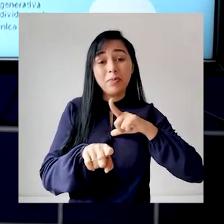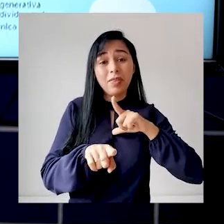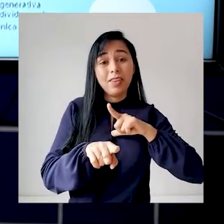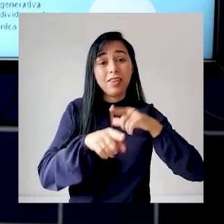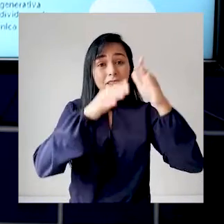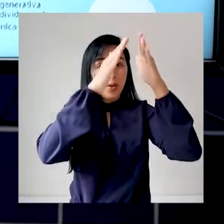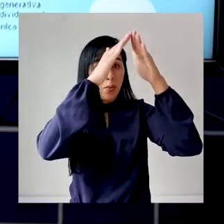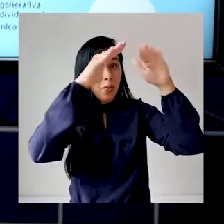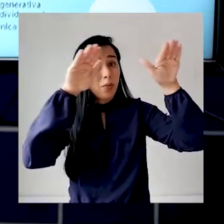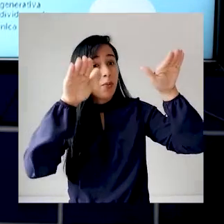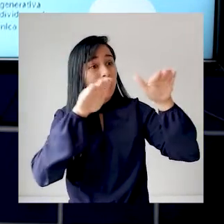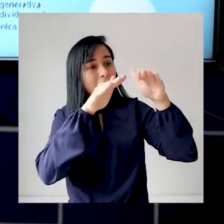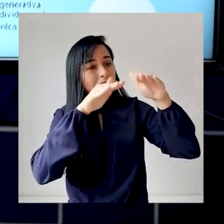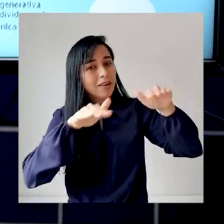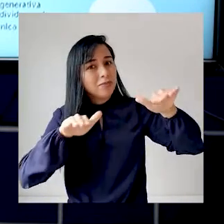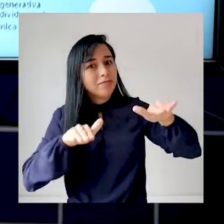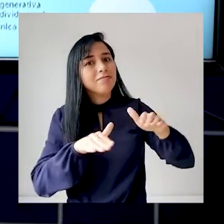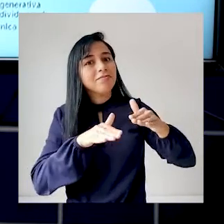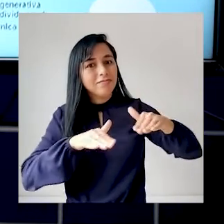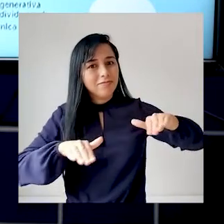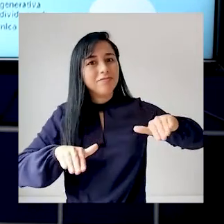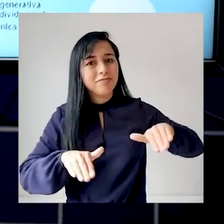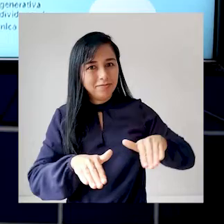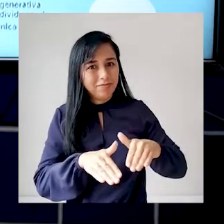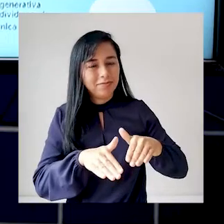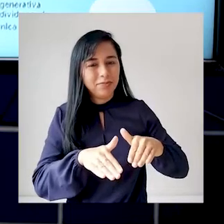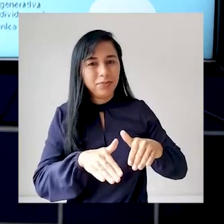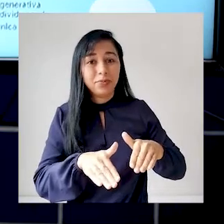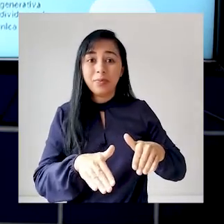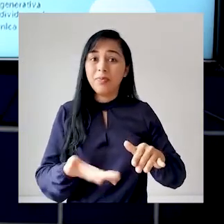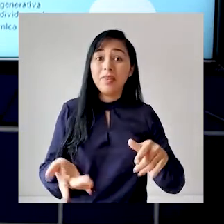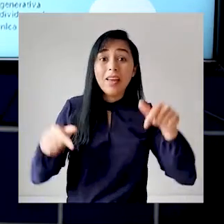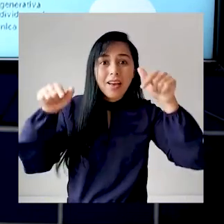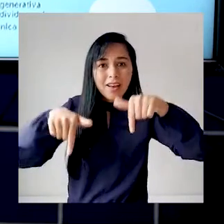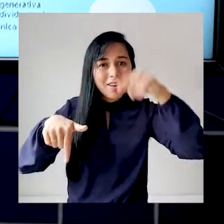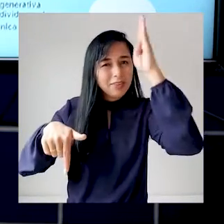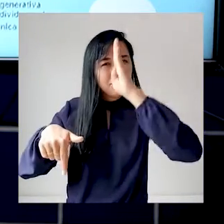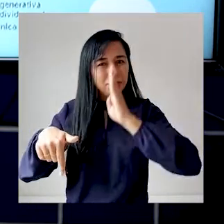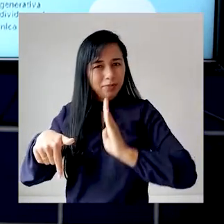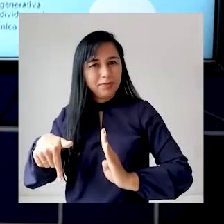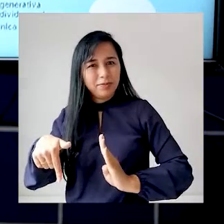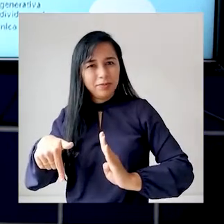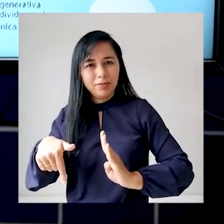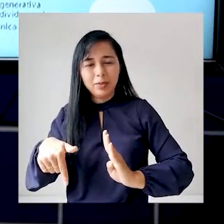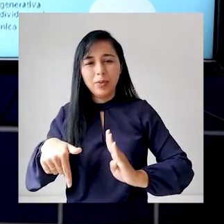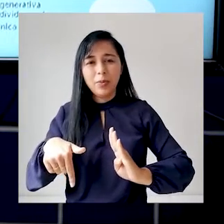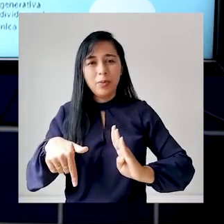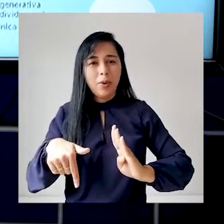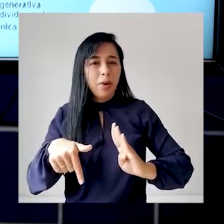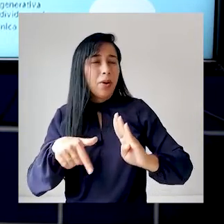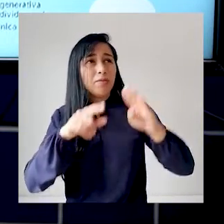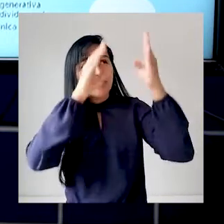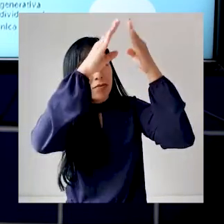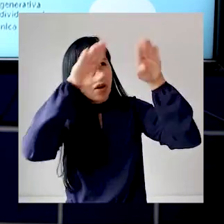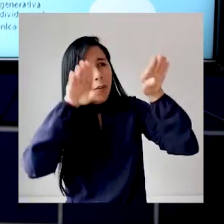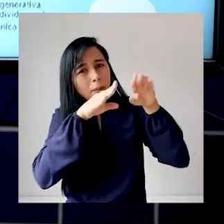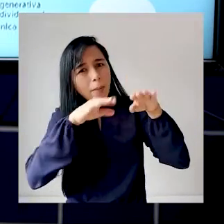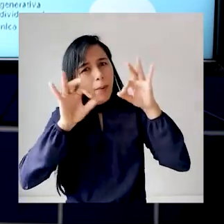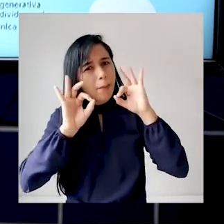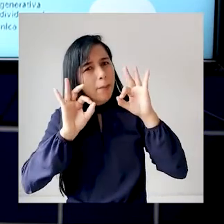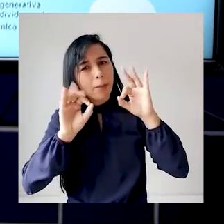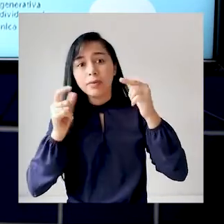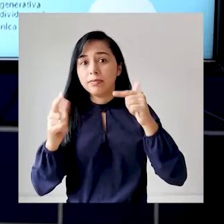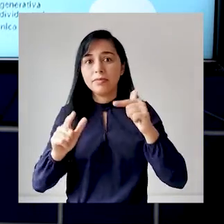de Natal. Aqui no Brasil, nós não temos aquele pinheiro em formato de cone perfeito, mas nós temos